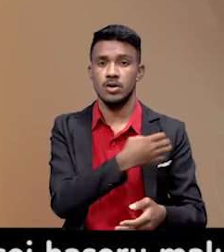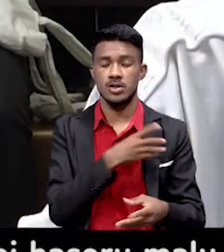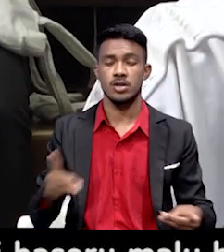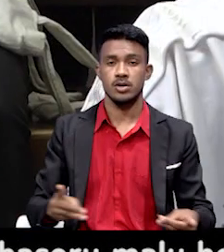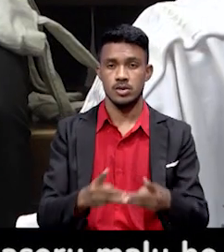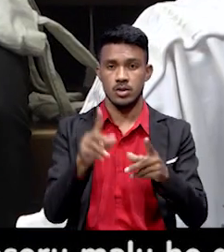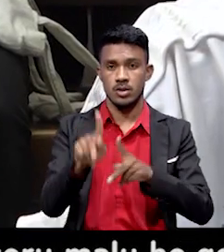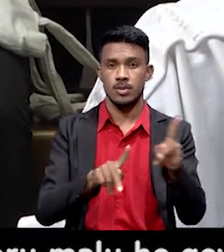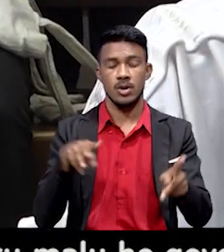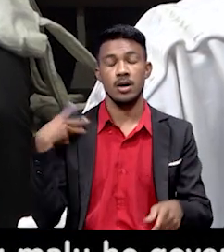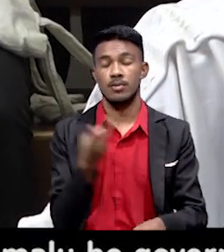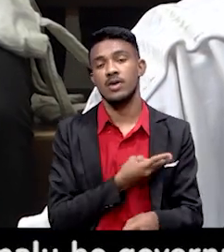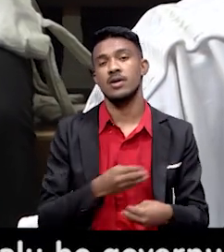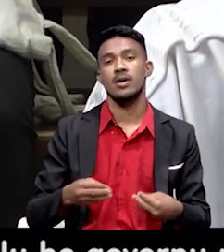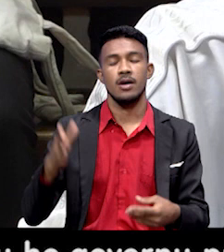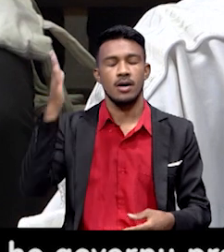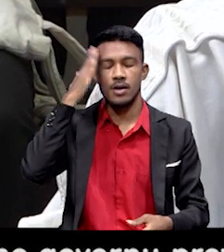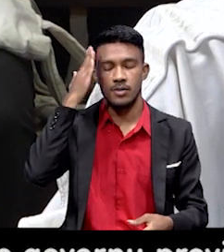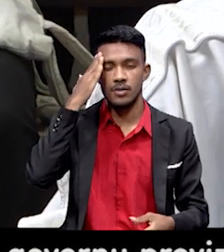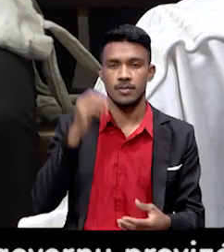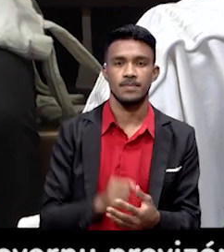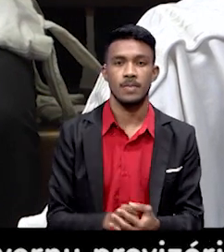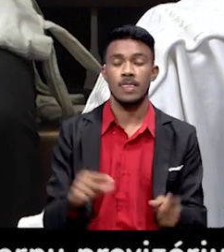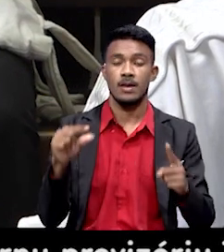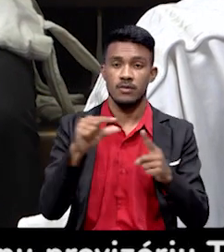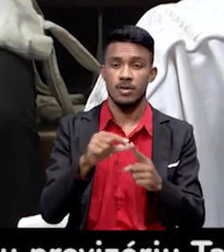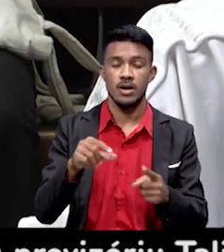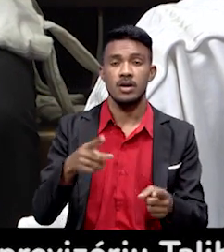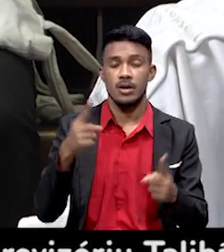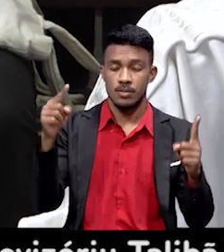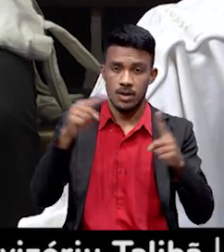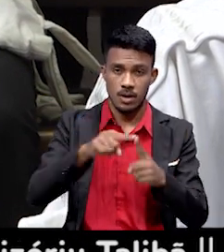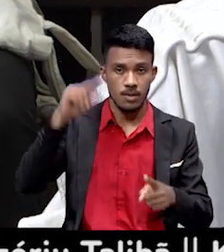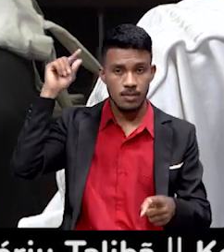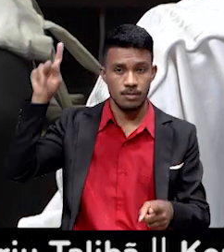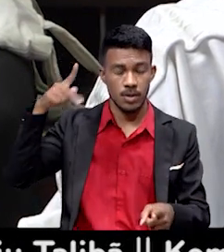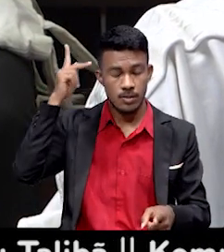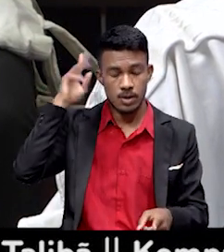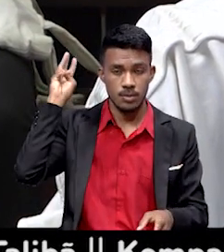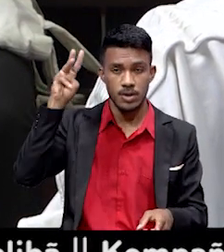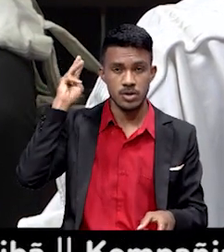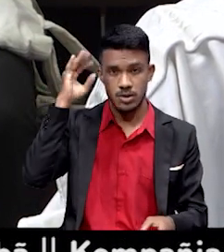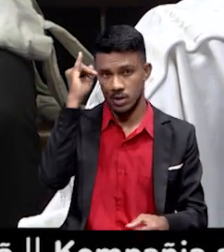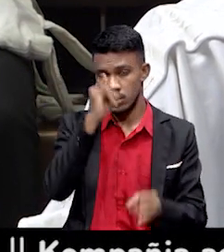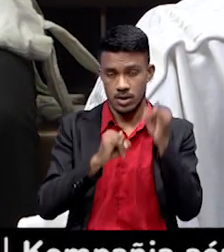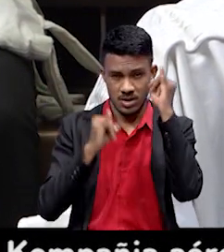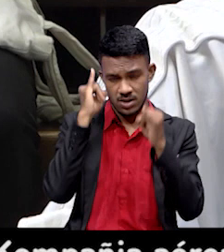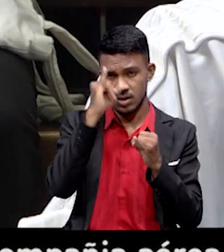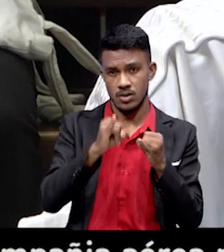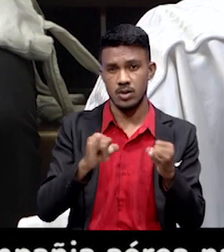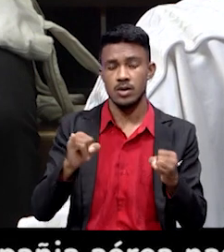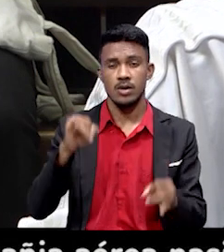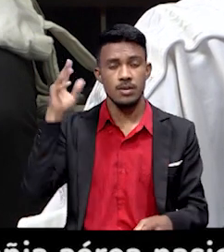amni rekomendasau ba primeiro ministro e ministro interior liliu nebe makar pasta e ministro